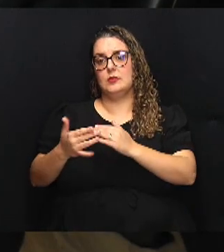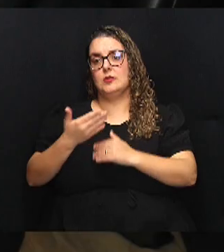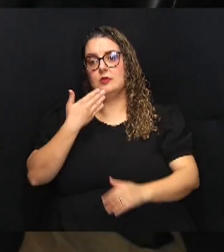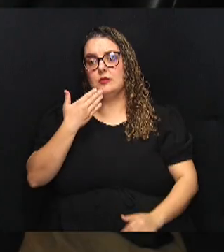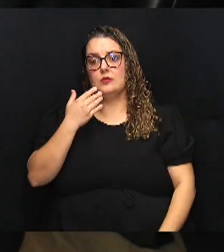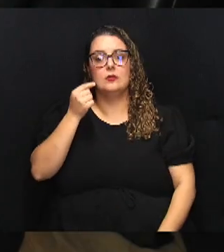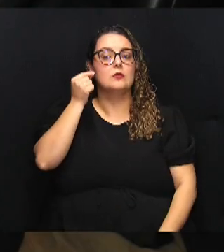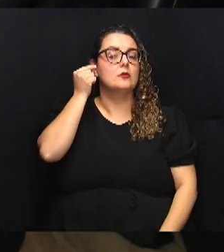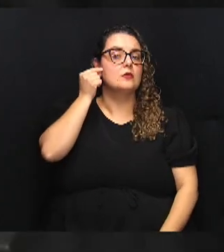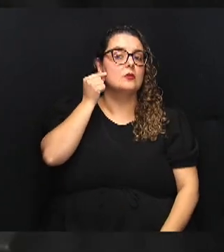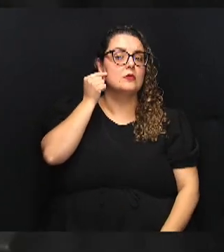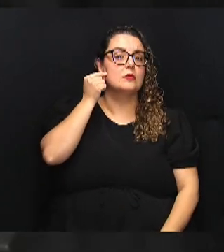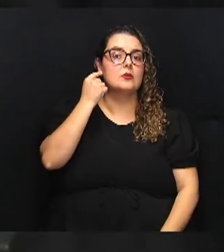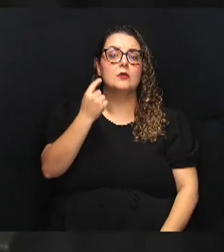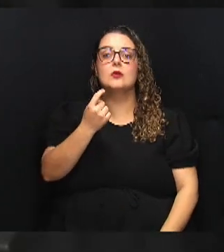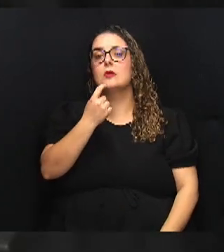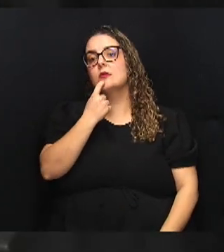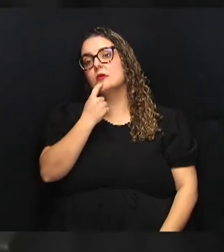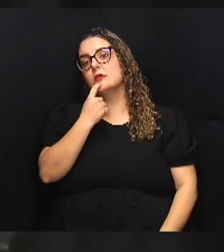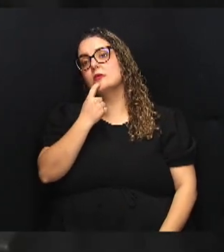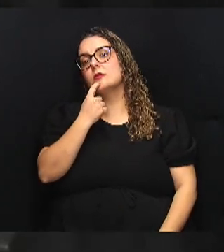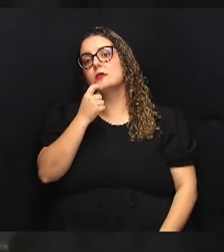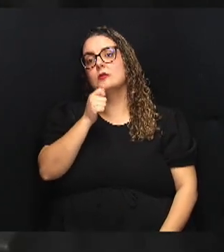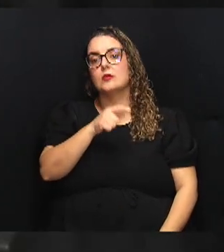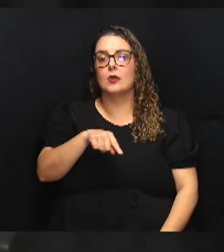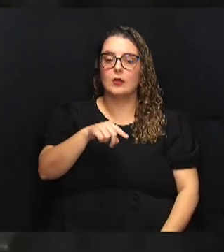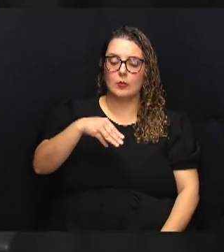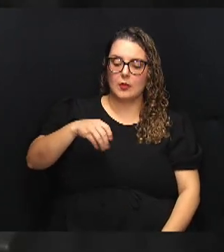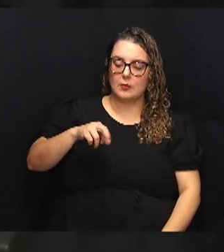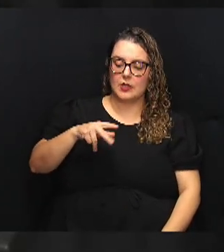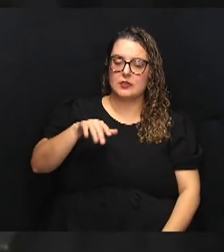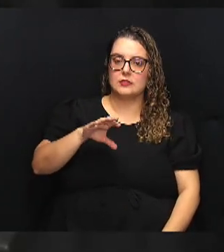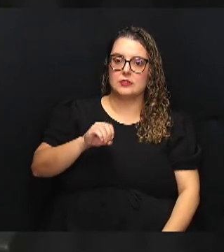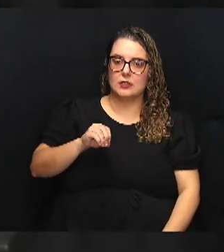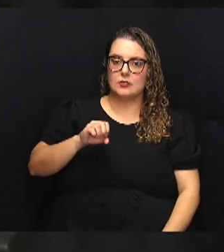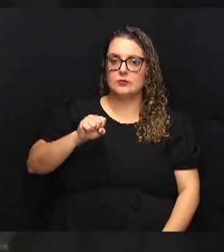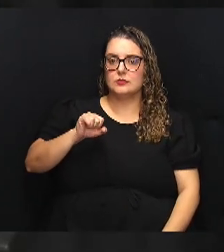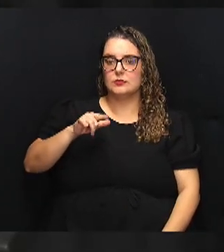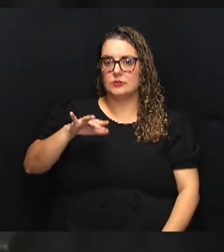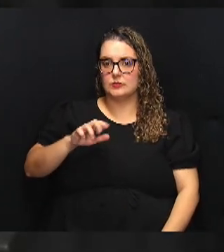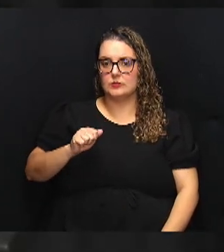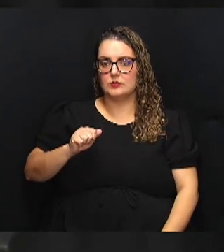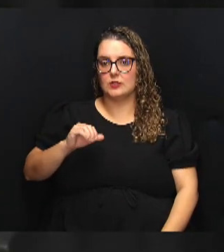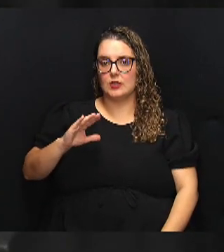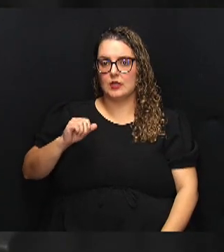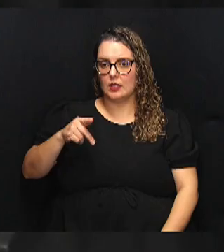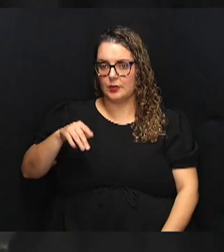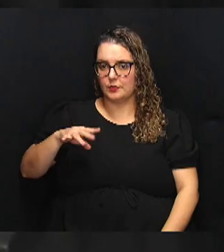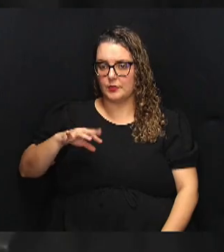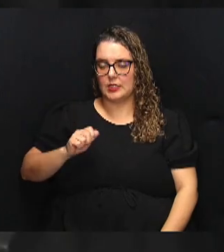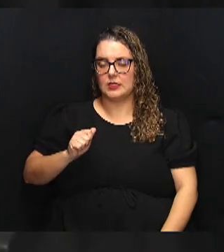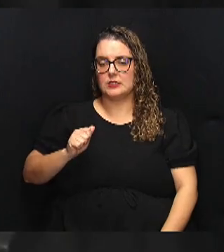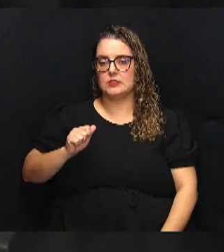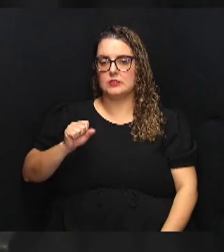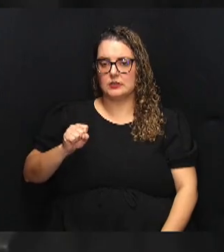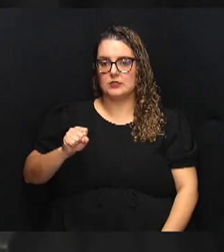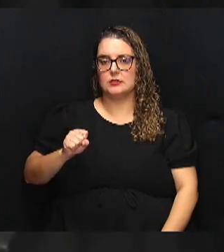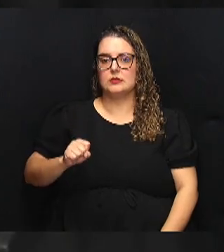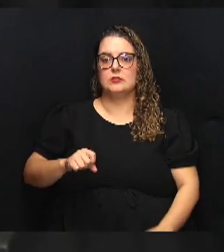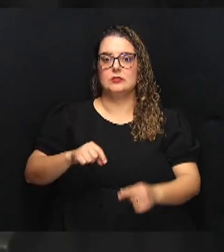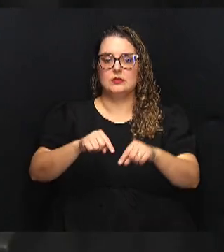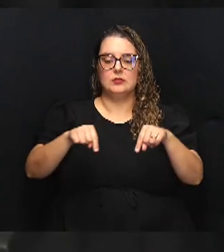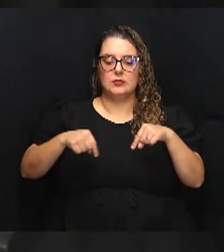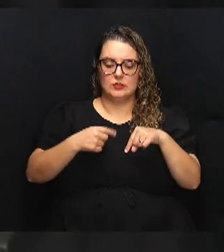Marcelo Silva Campinas, o @Marcelo Silva Campinas, todos me acham. Então tá fácil aqui na Câmara, o gabinete é o